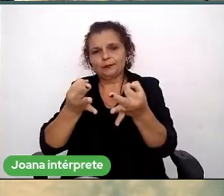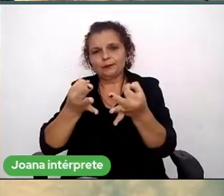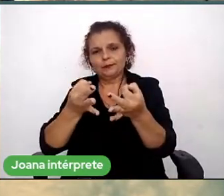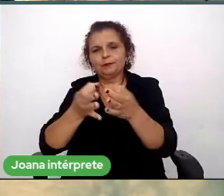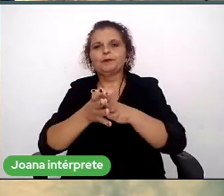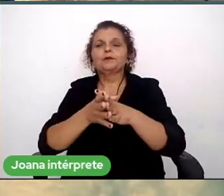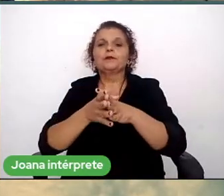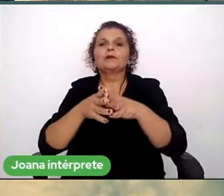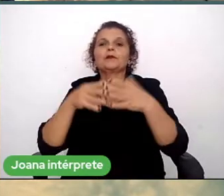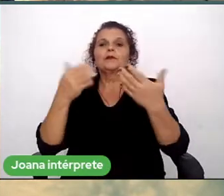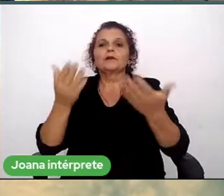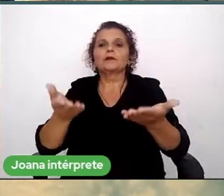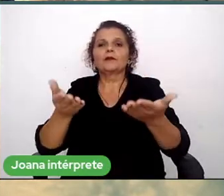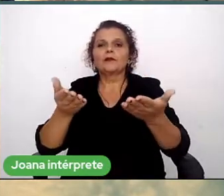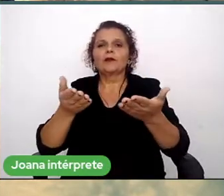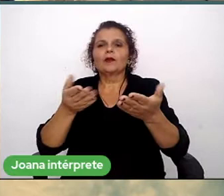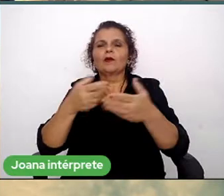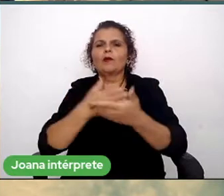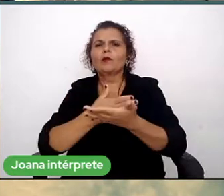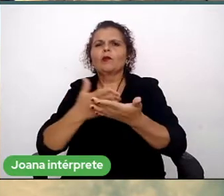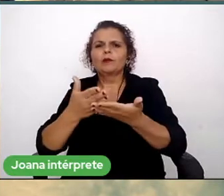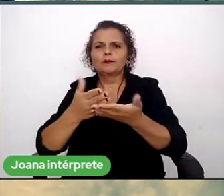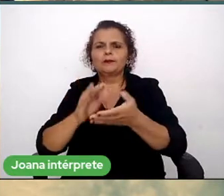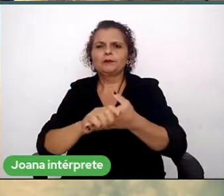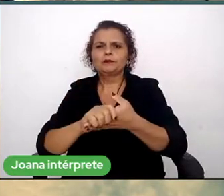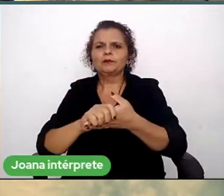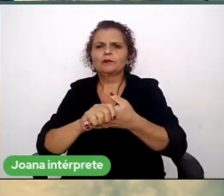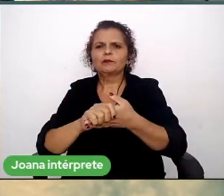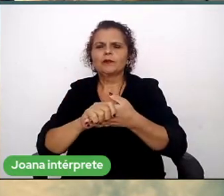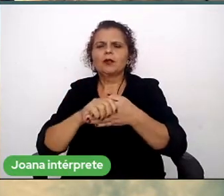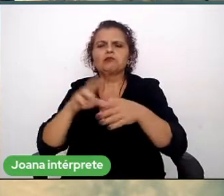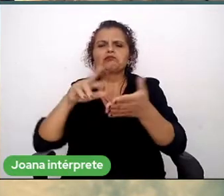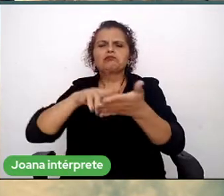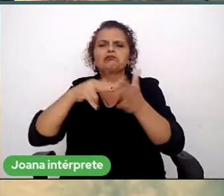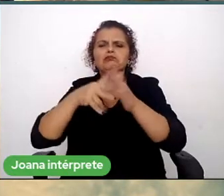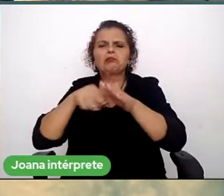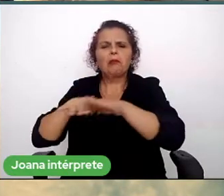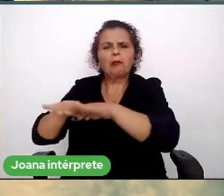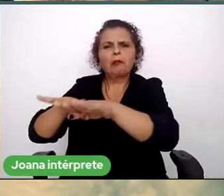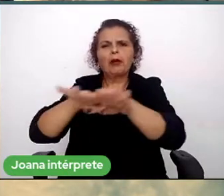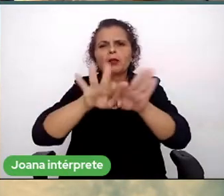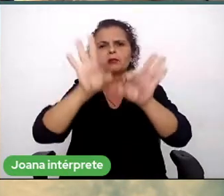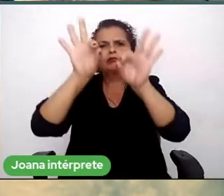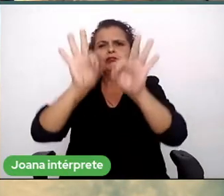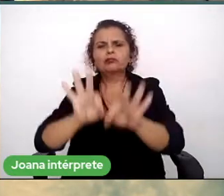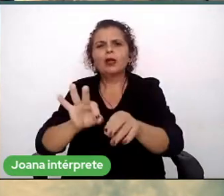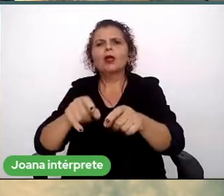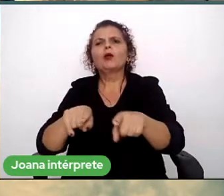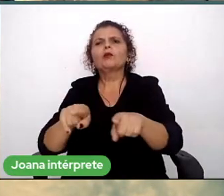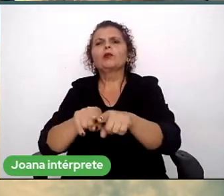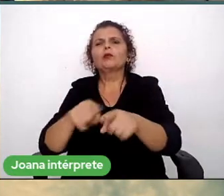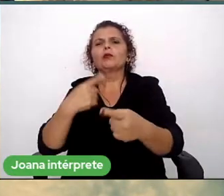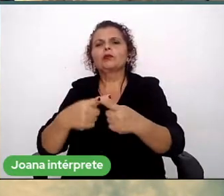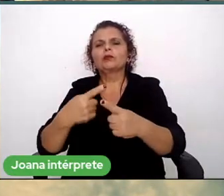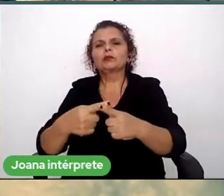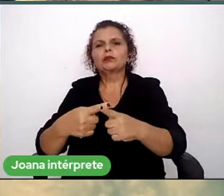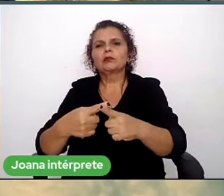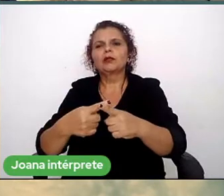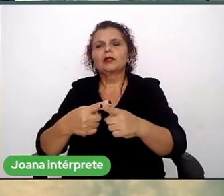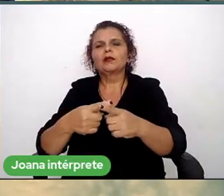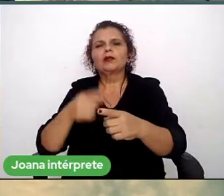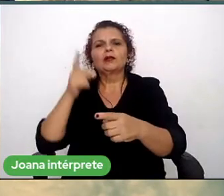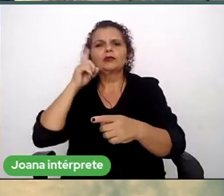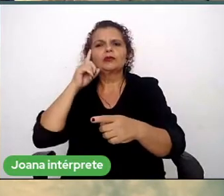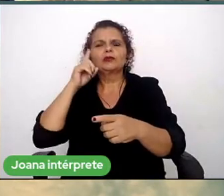Oh e vamos lá então o que que a gente quer dizer com o padrões em Santos os padrões sem saltos Eles são um guia